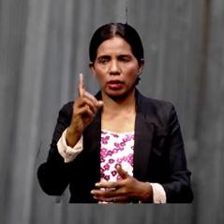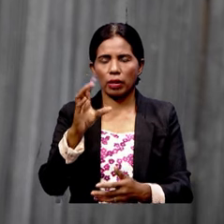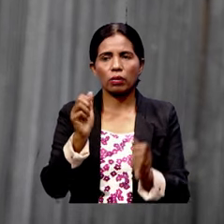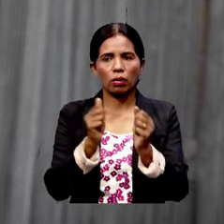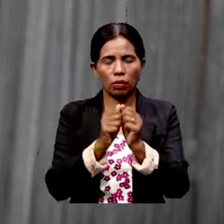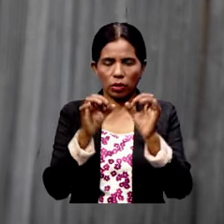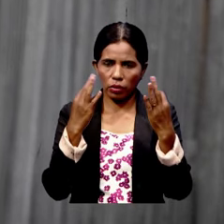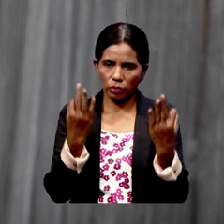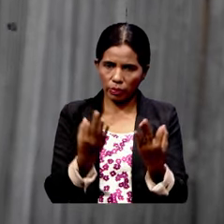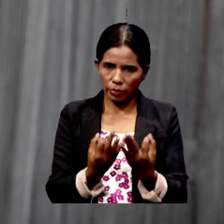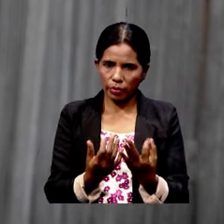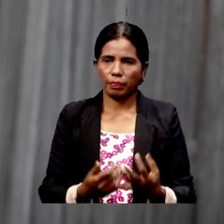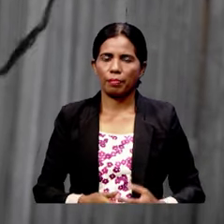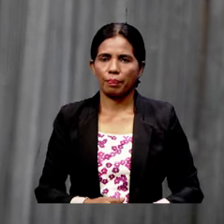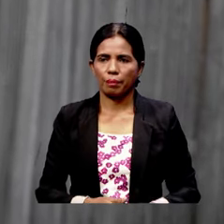Família.